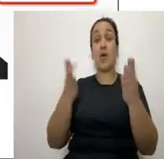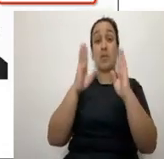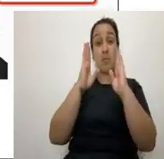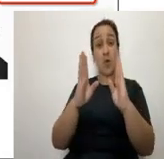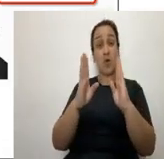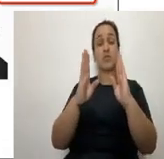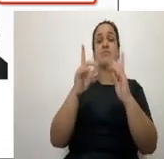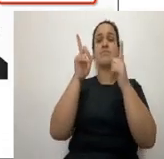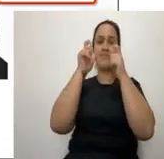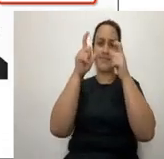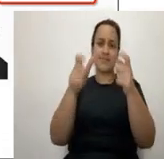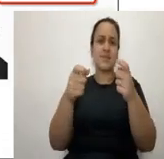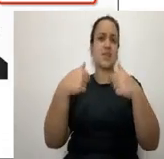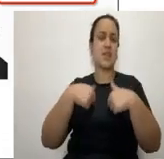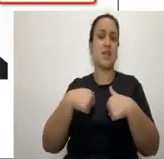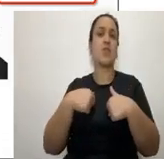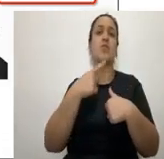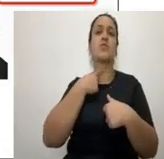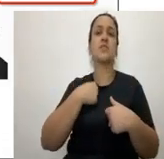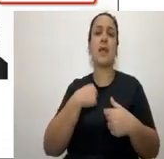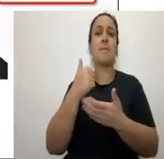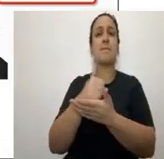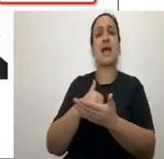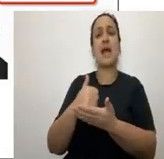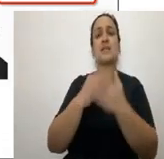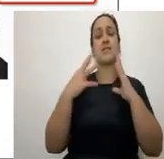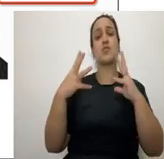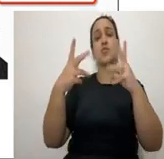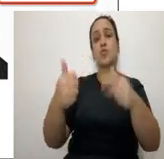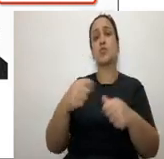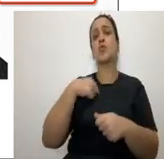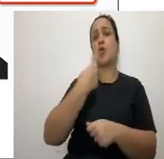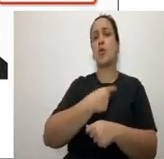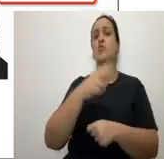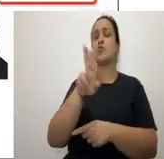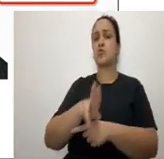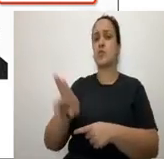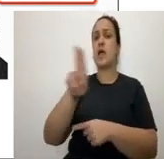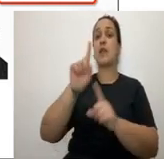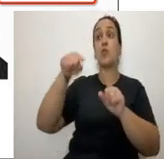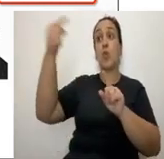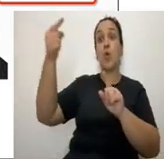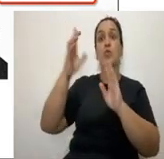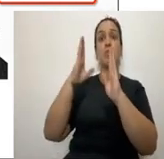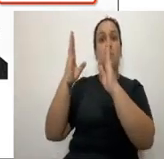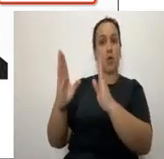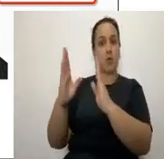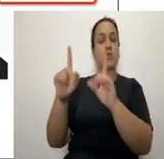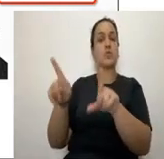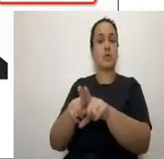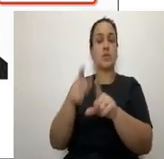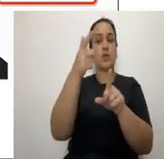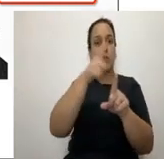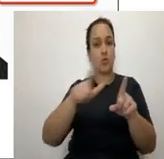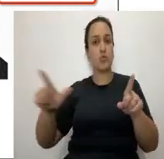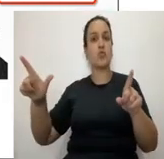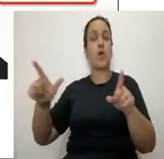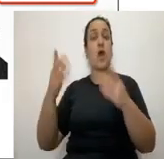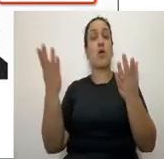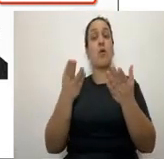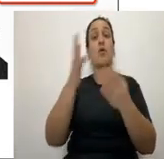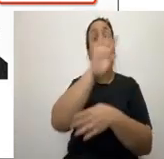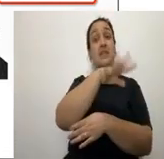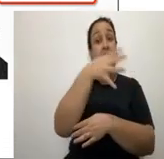foi um módulo bem interessante, ele é a base para tudo, então a gente vai usar bastante coisa dele no próximo módulo e